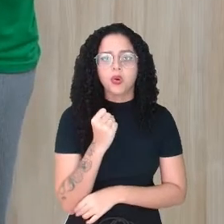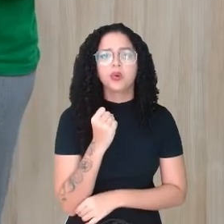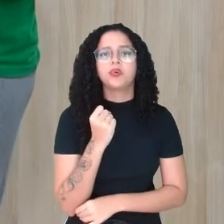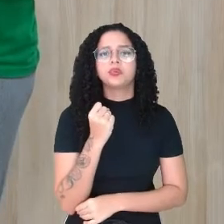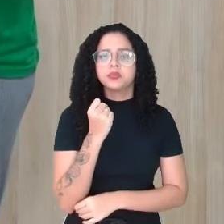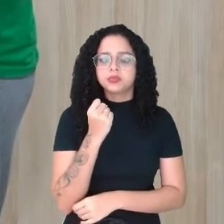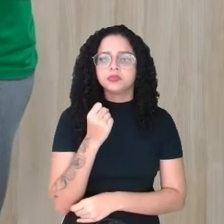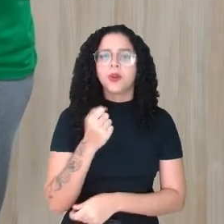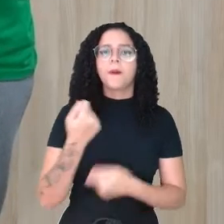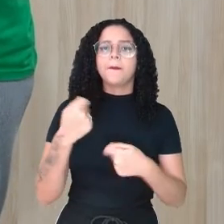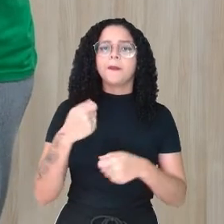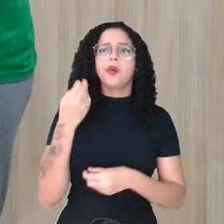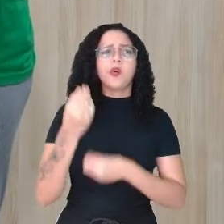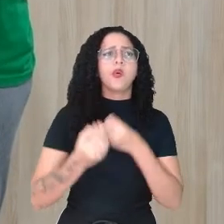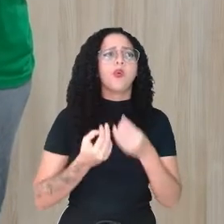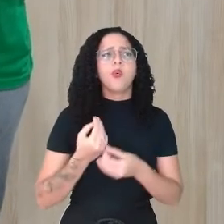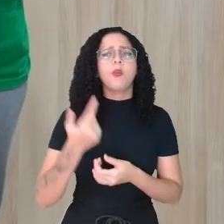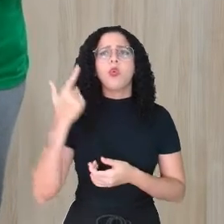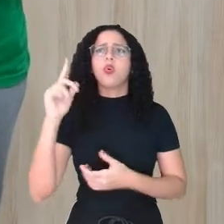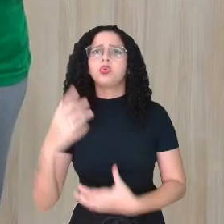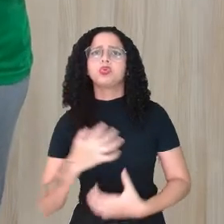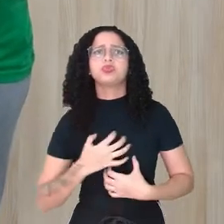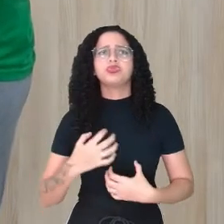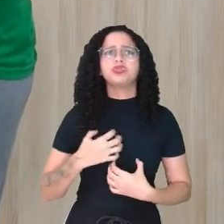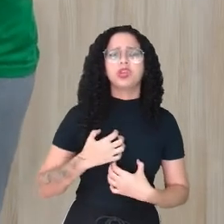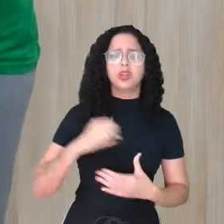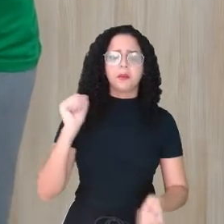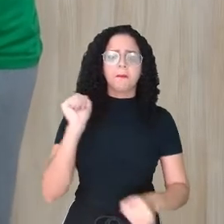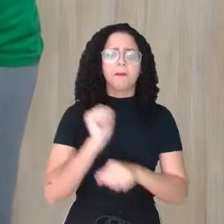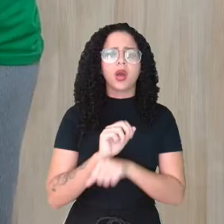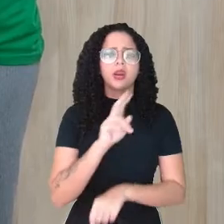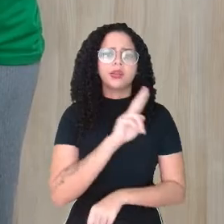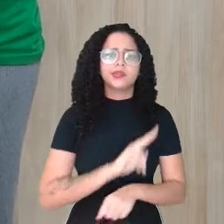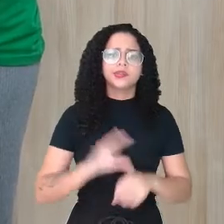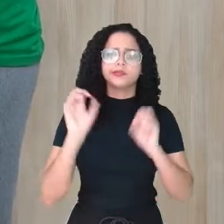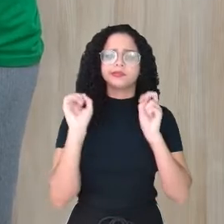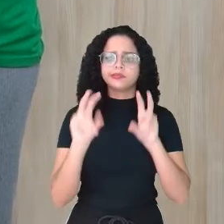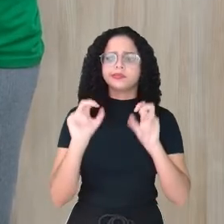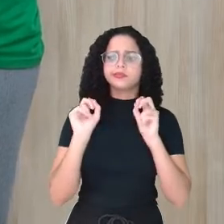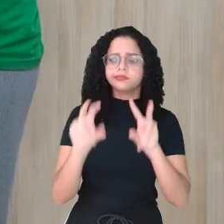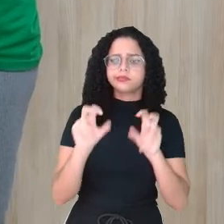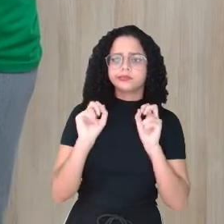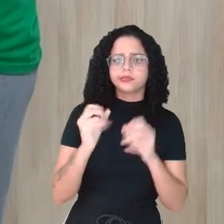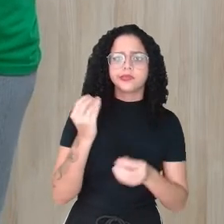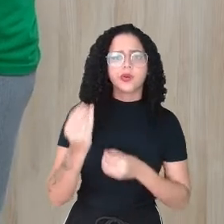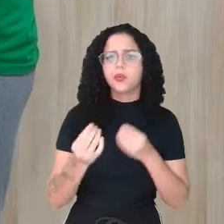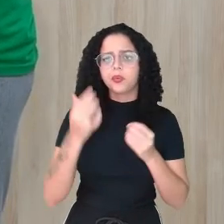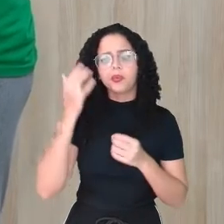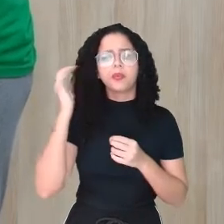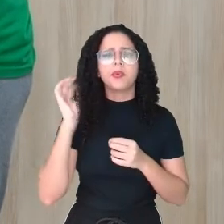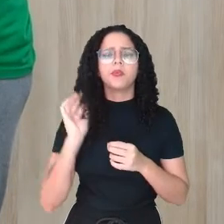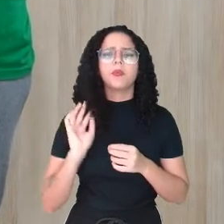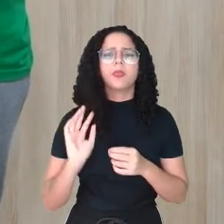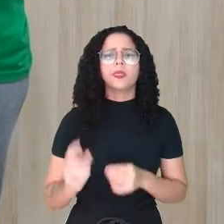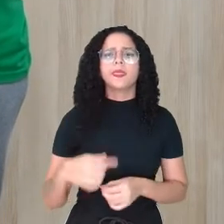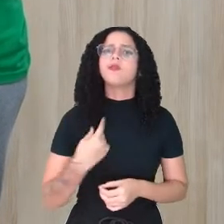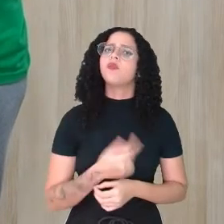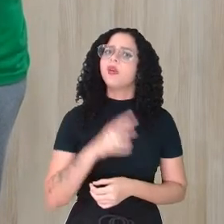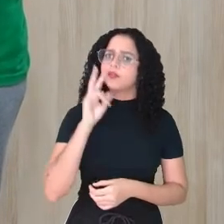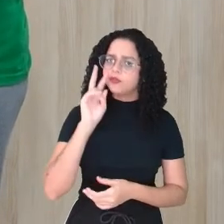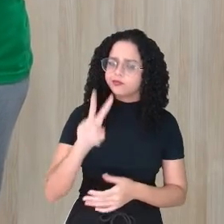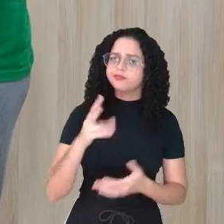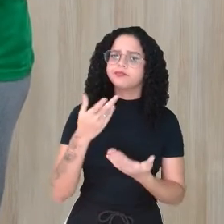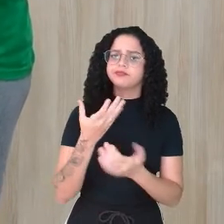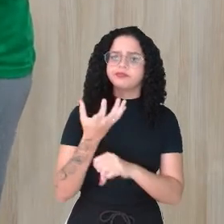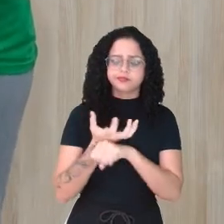fertilizantes químicos, pelos transgênicos também, né, gente? A gente vai também, ao longo dessa disciplina, trabalhar a questão